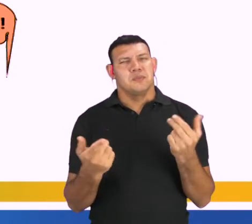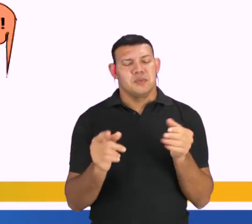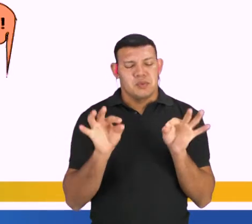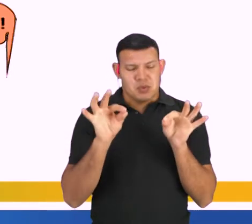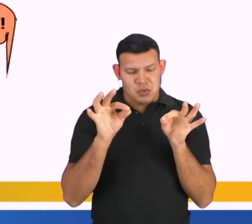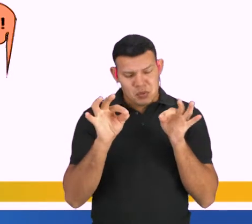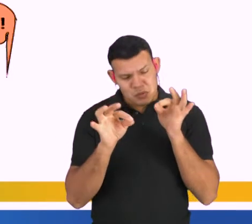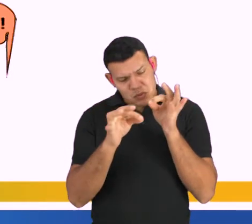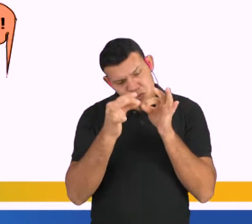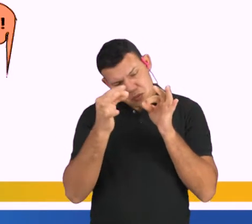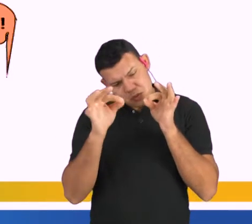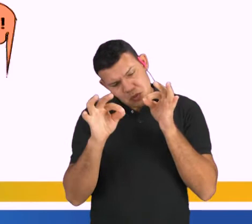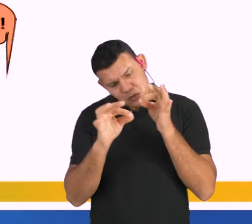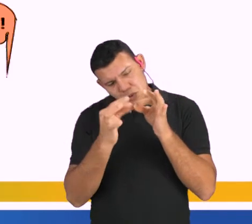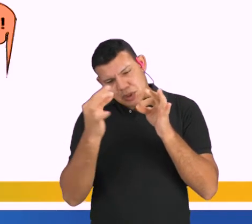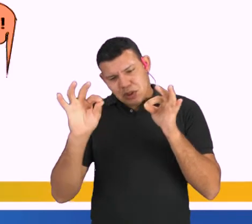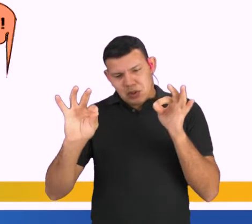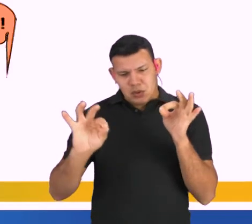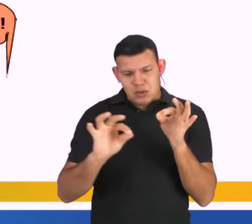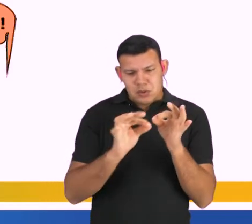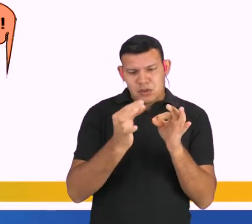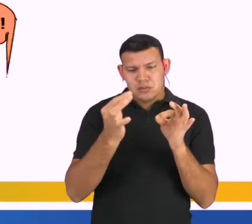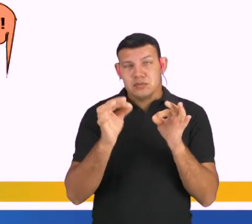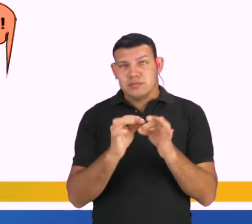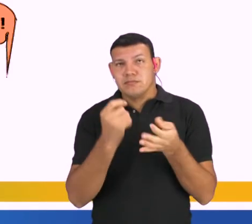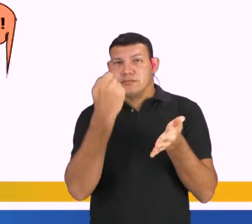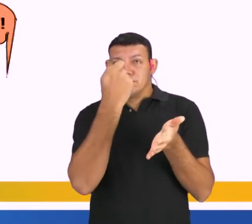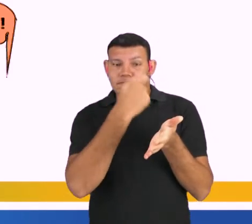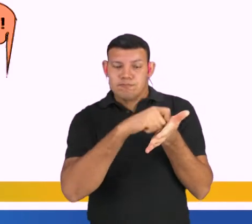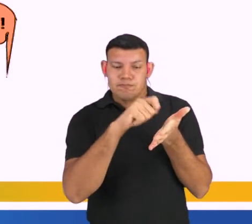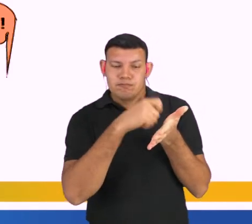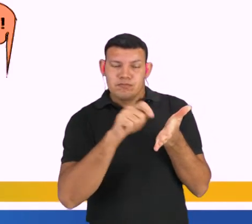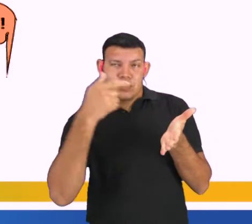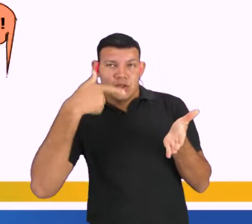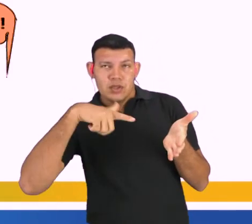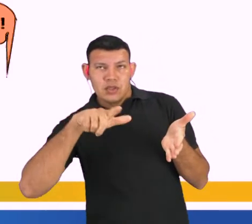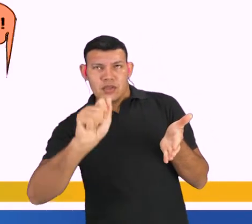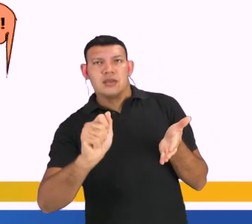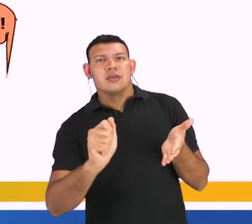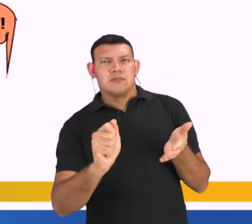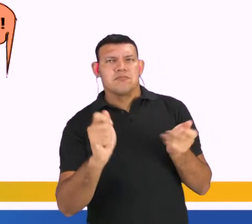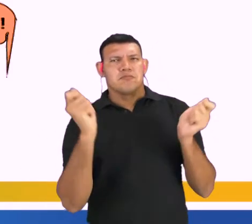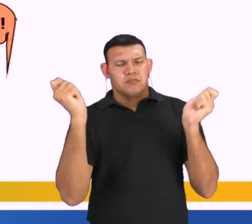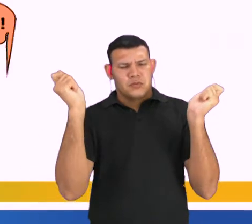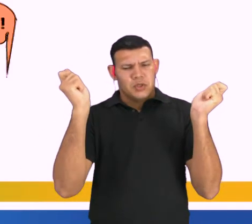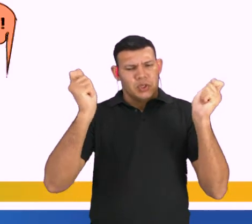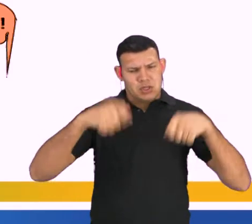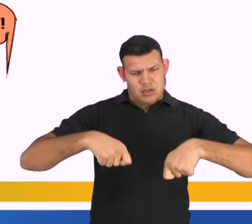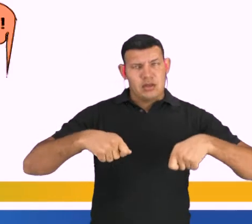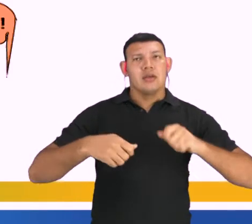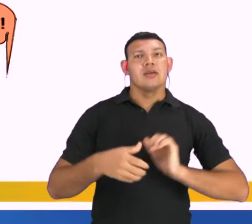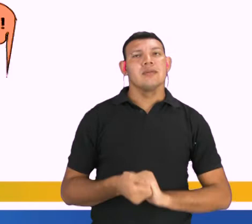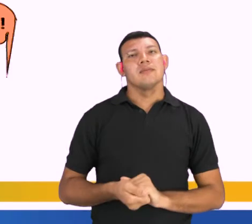de tecer fio a fio que acontece na linguagem escrita e torna ela tão capaz de ser